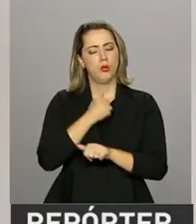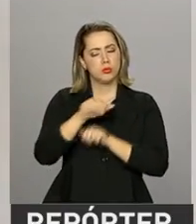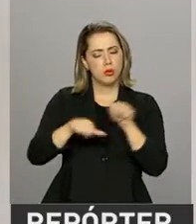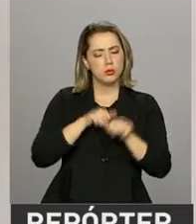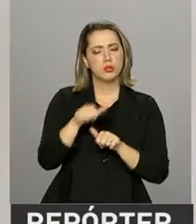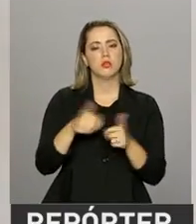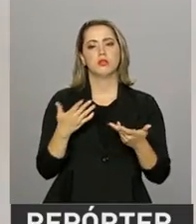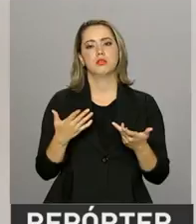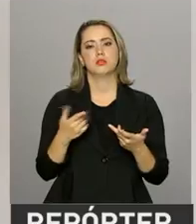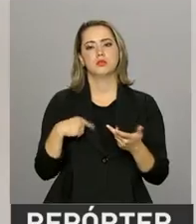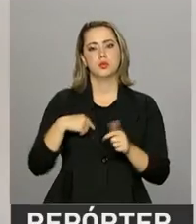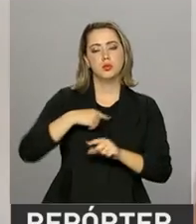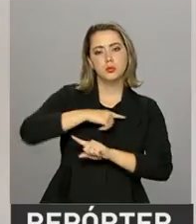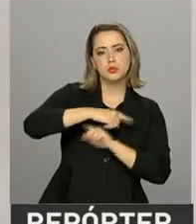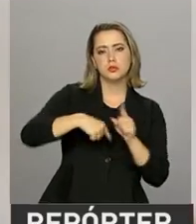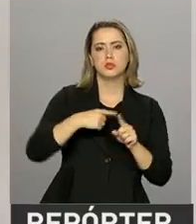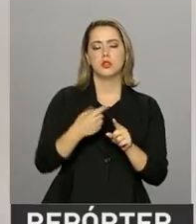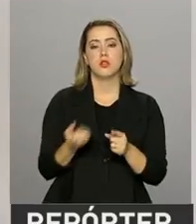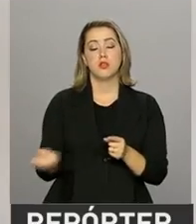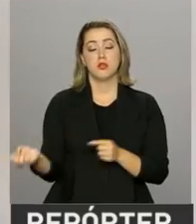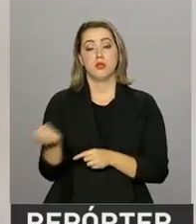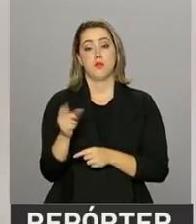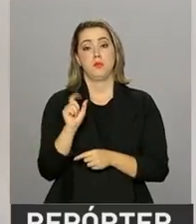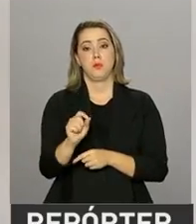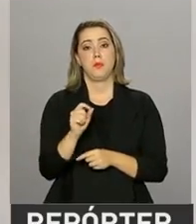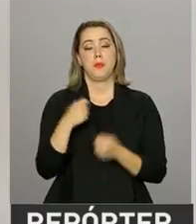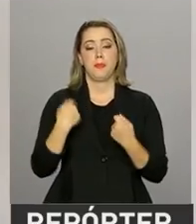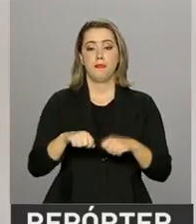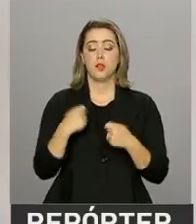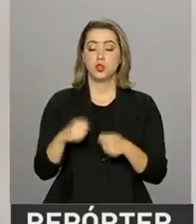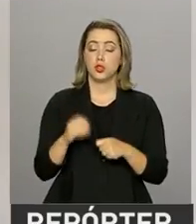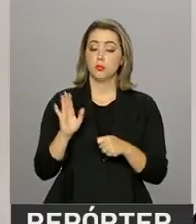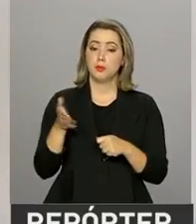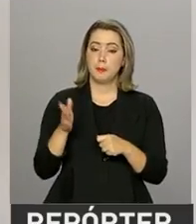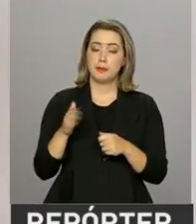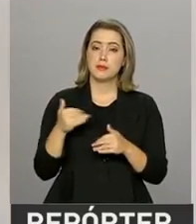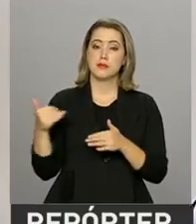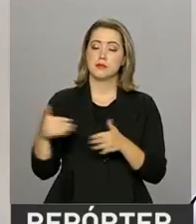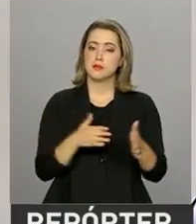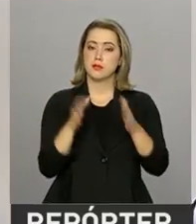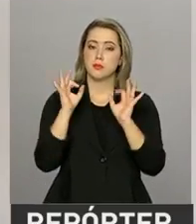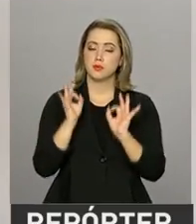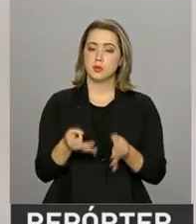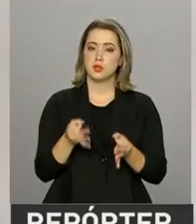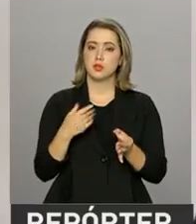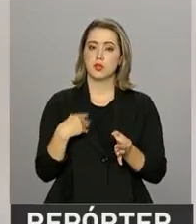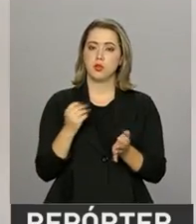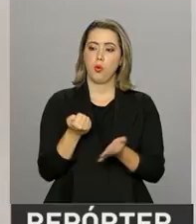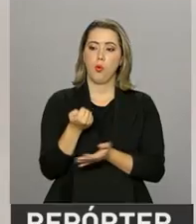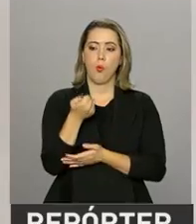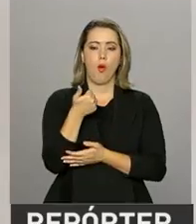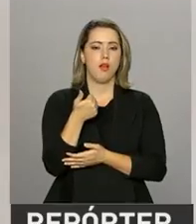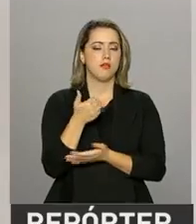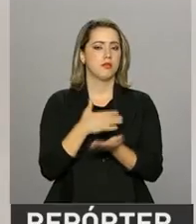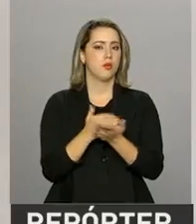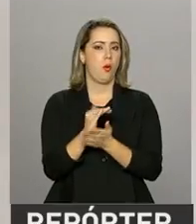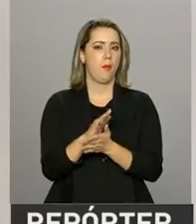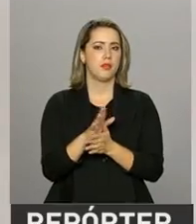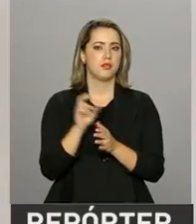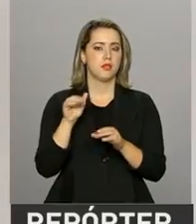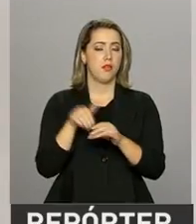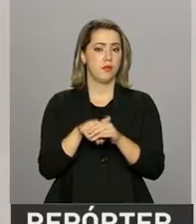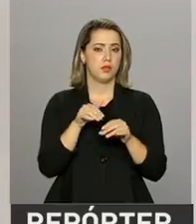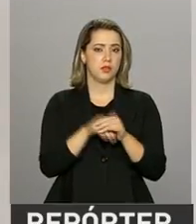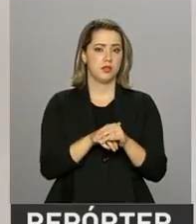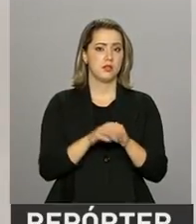importantes e outras precisam caminhar estamos quase no início do processo de votação do plenário da